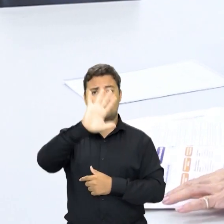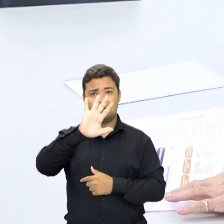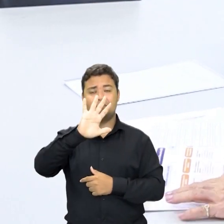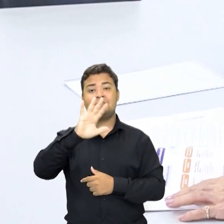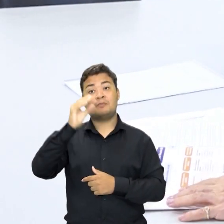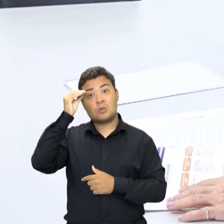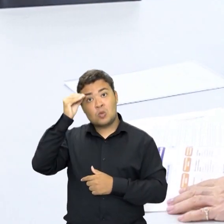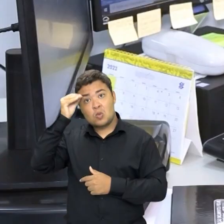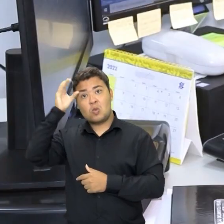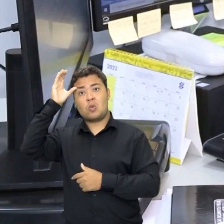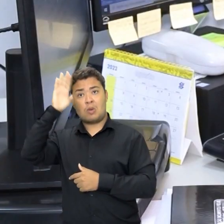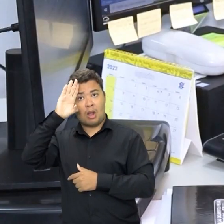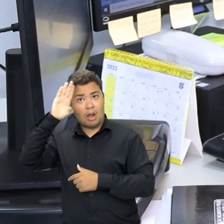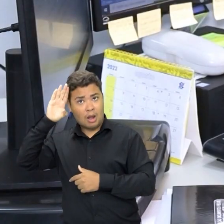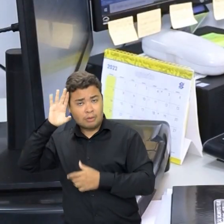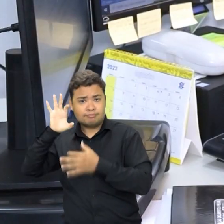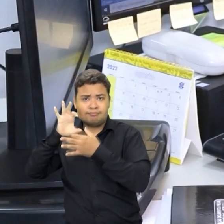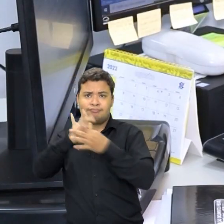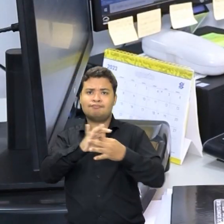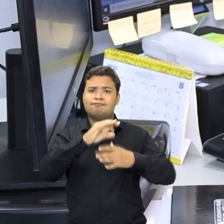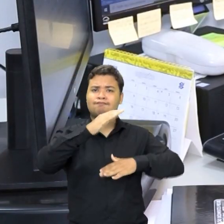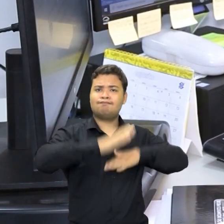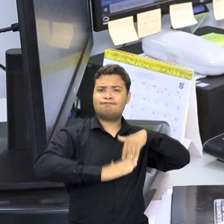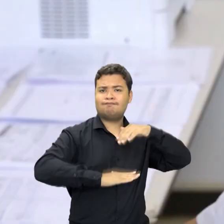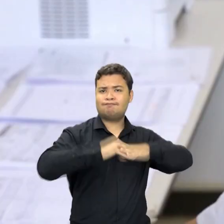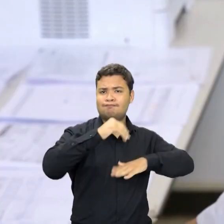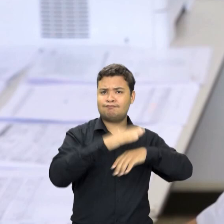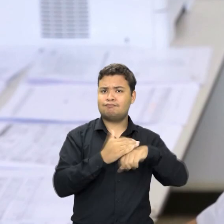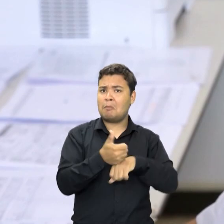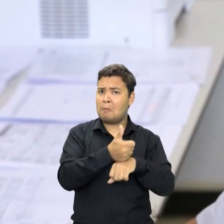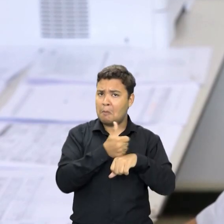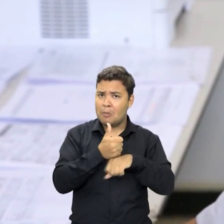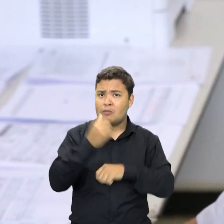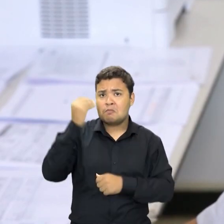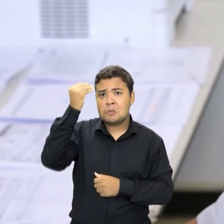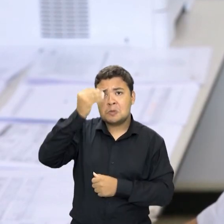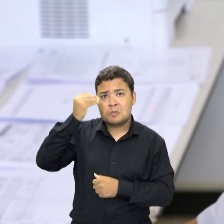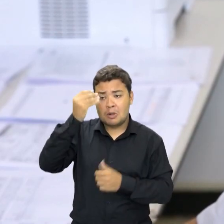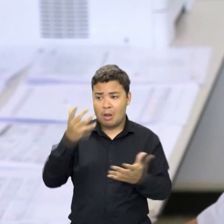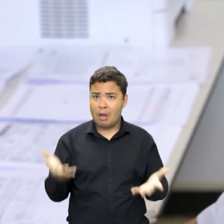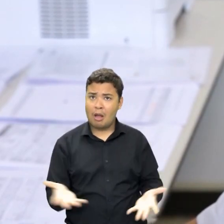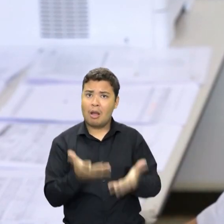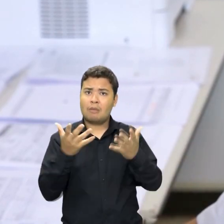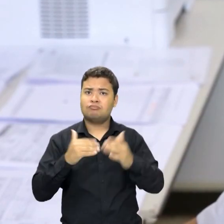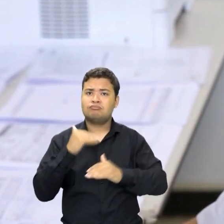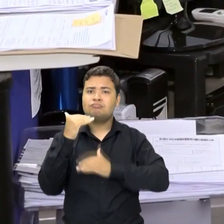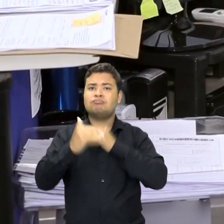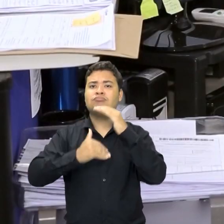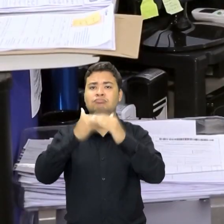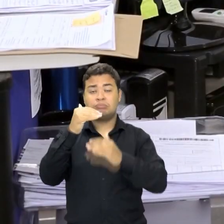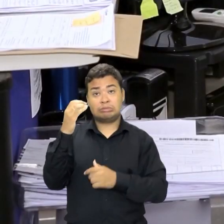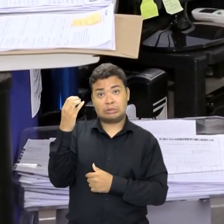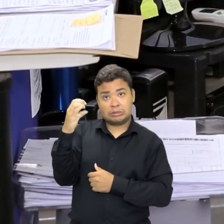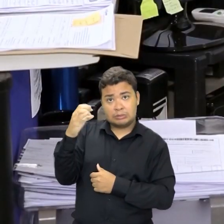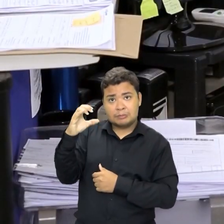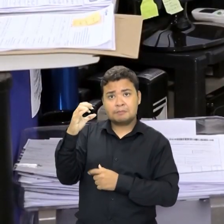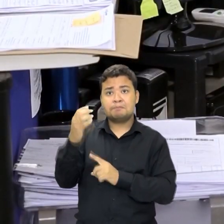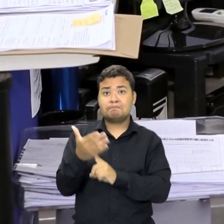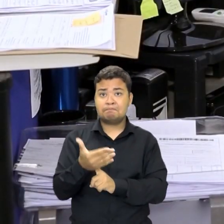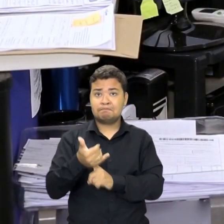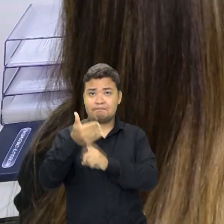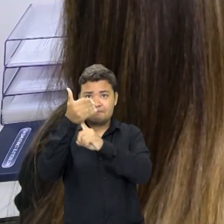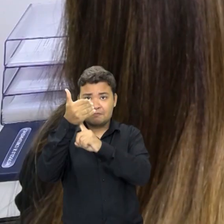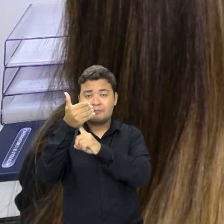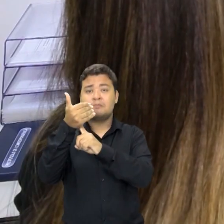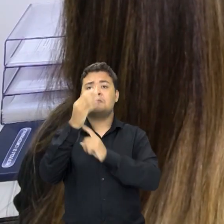tecnológicas nacionais, conectando o conhecimento acadêmico à experiência profissional para a promoção do desenvolvimento científico